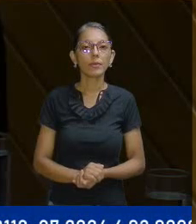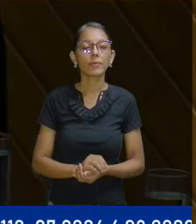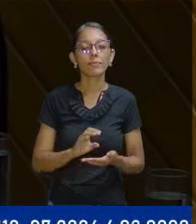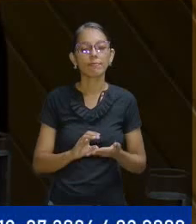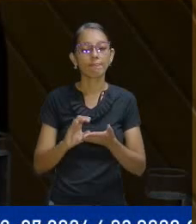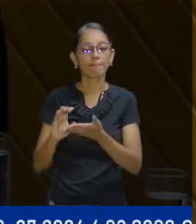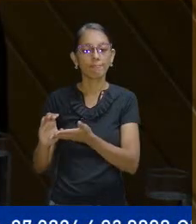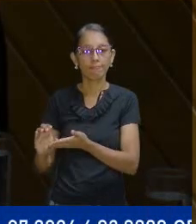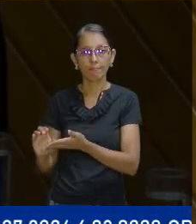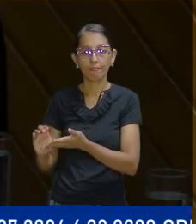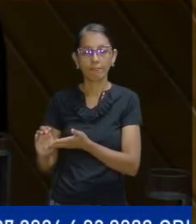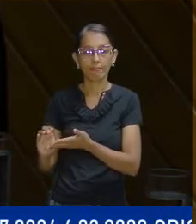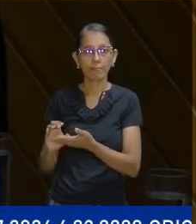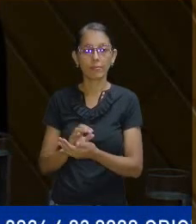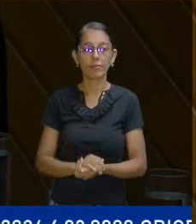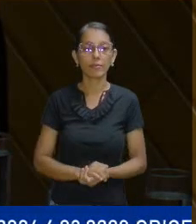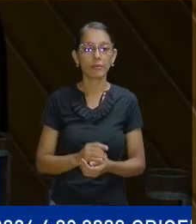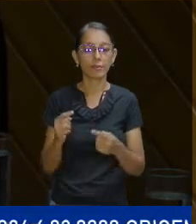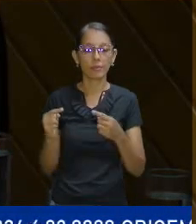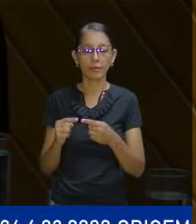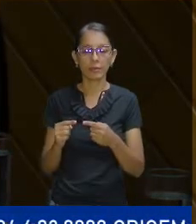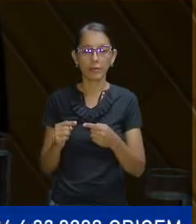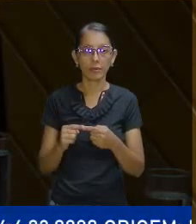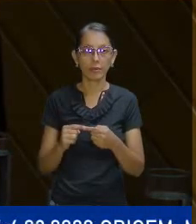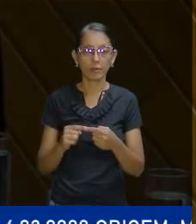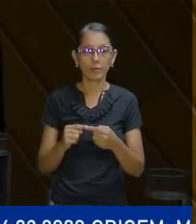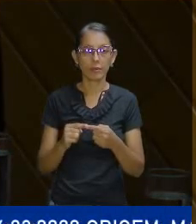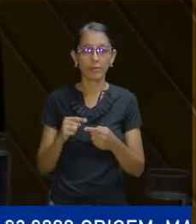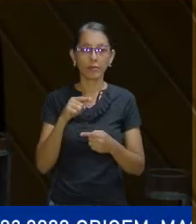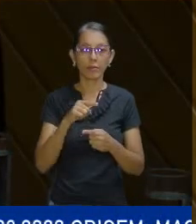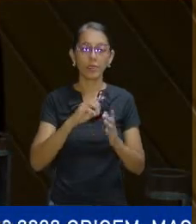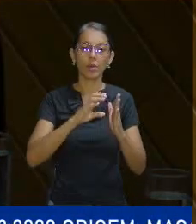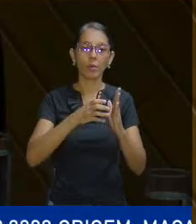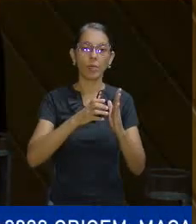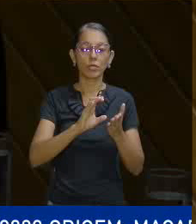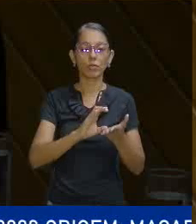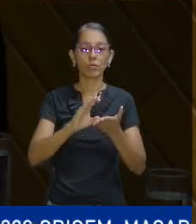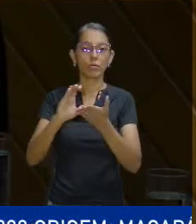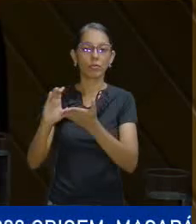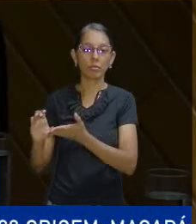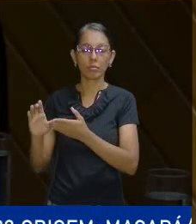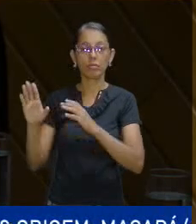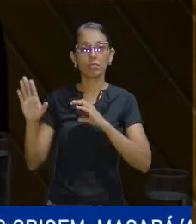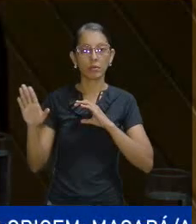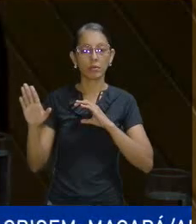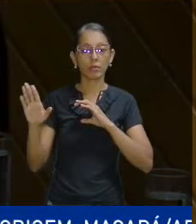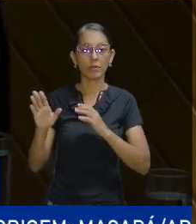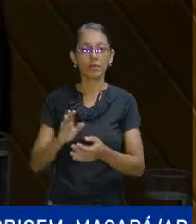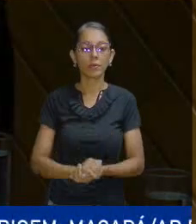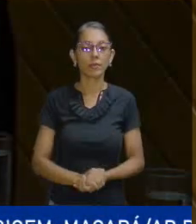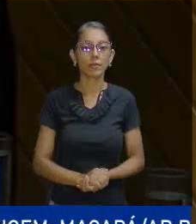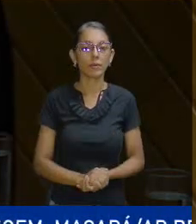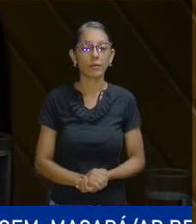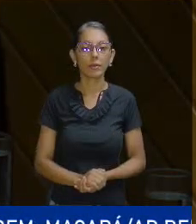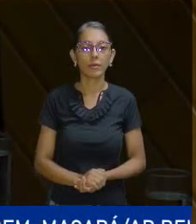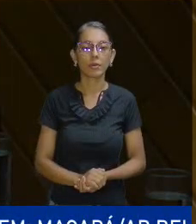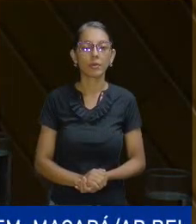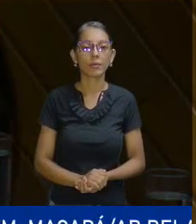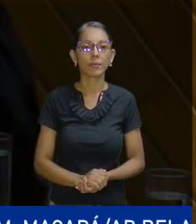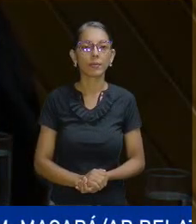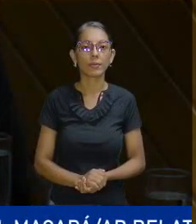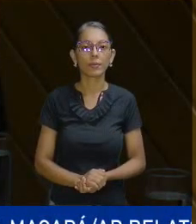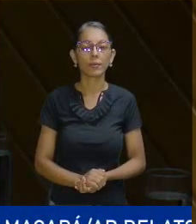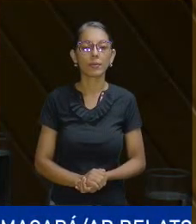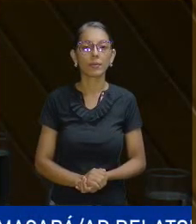valores recebidos a título do fundo partidário, fundo especial, aliás, do Fundo Especial de